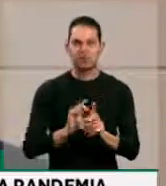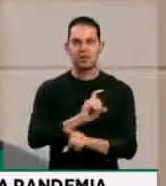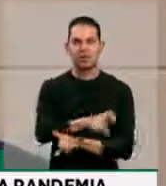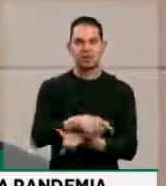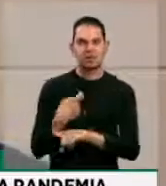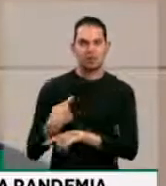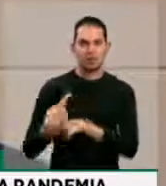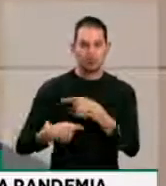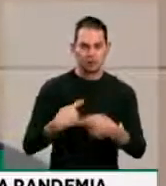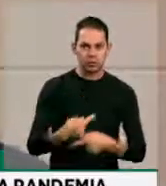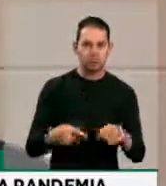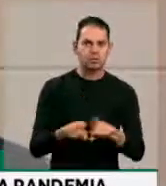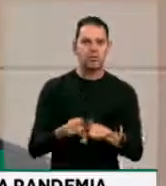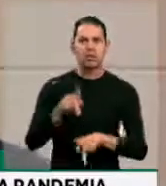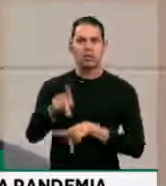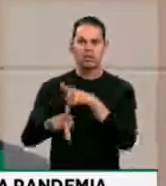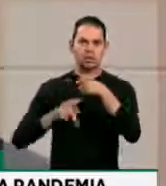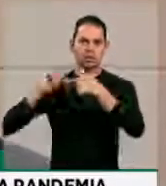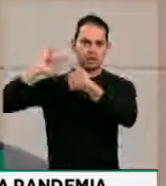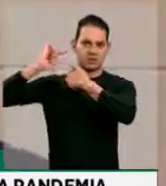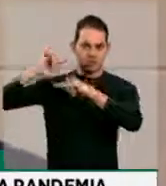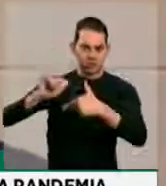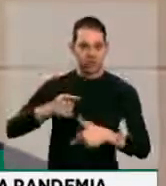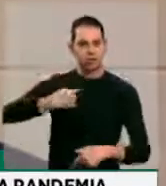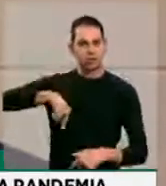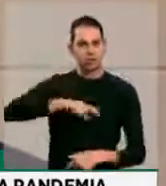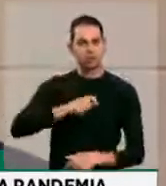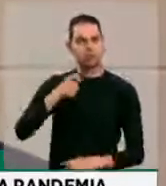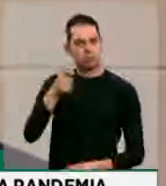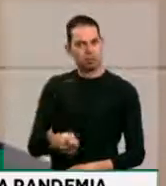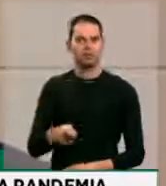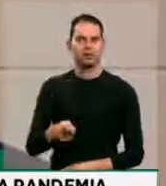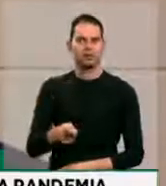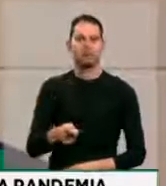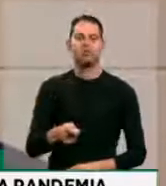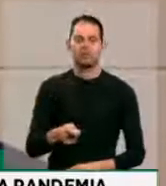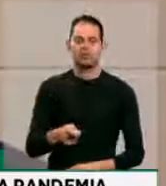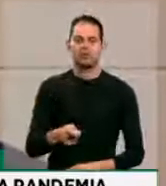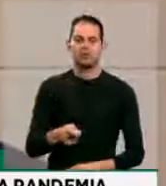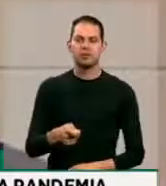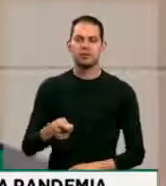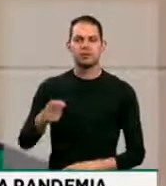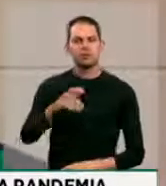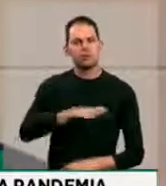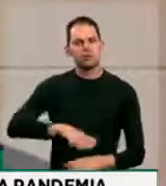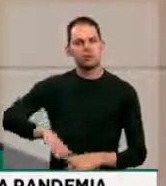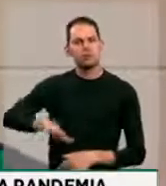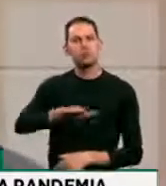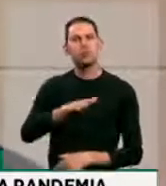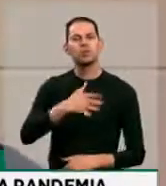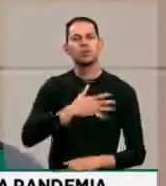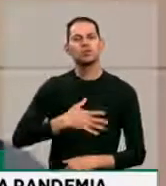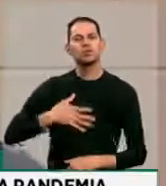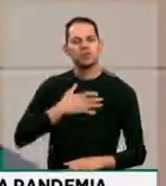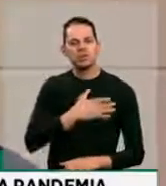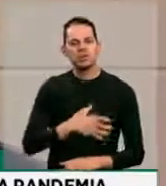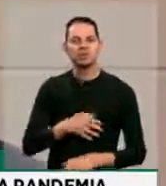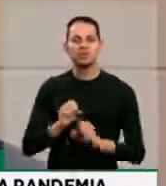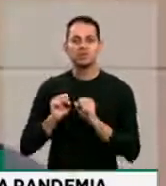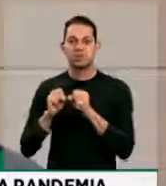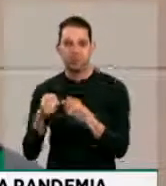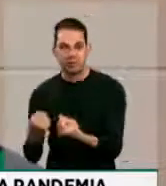quilombolas e povos tradicionais, que é nosso dever, nossa obrigação, e também algo que fazemos todos com prazer defender.